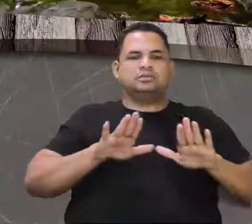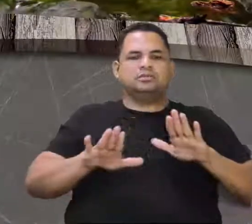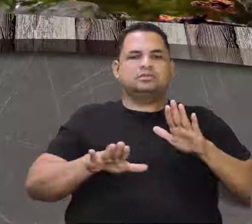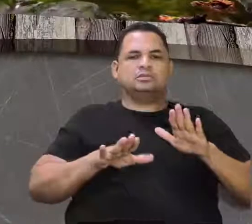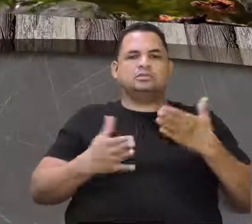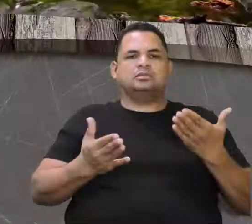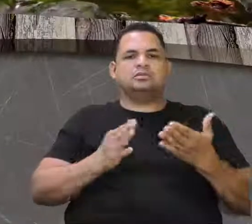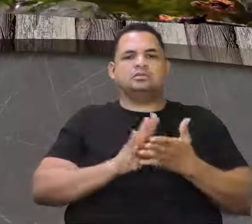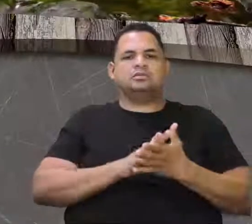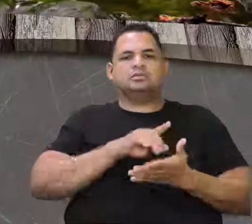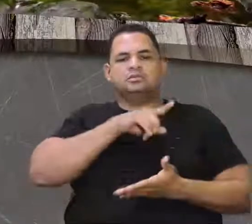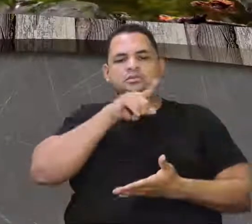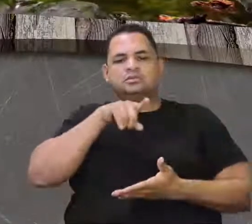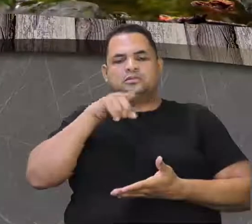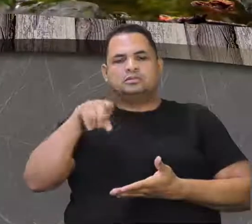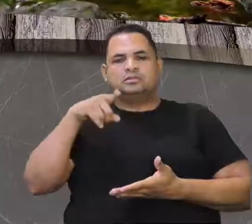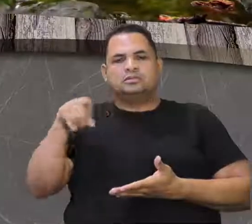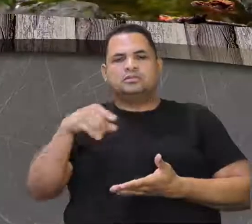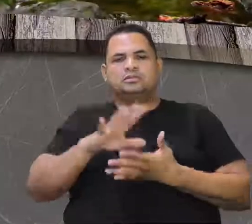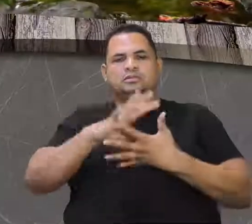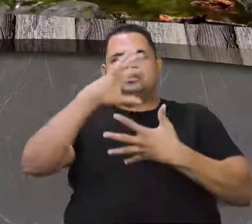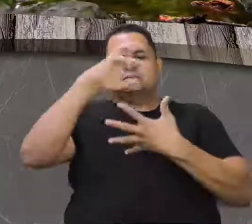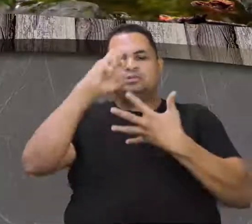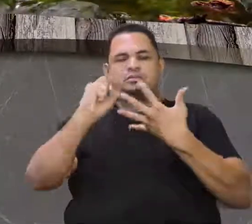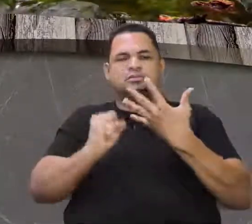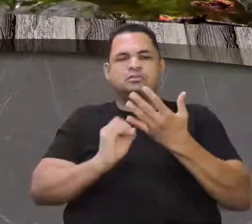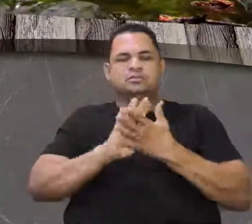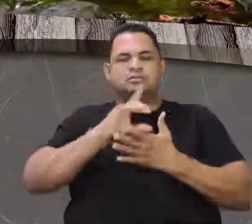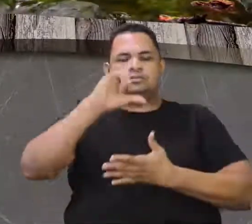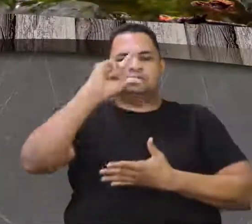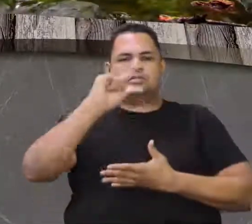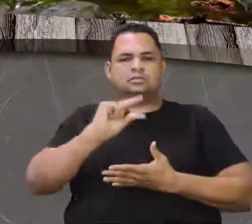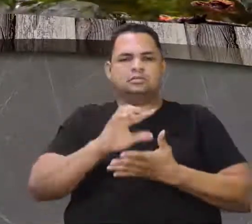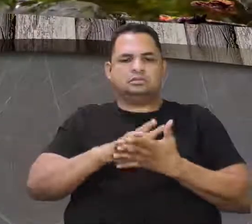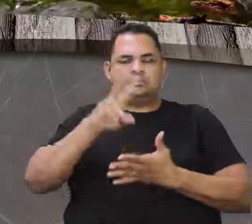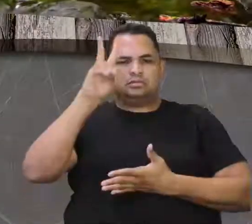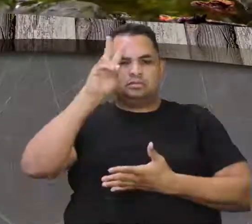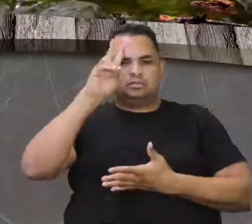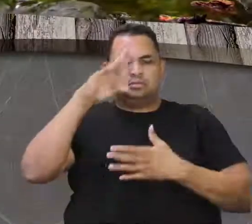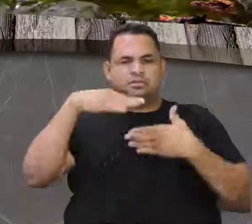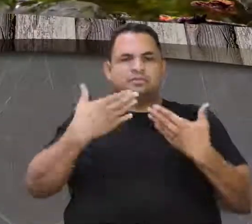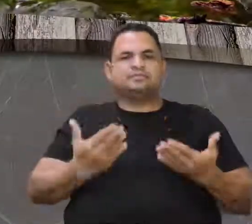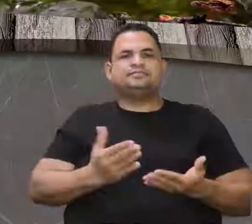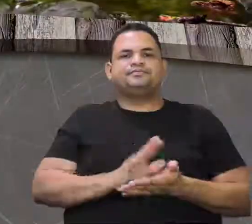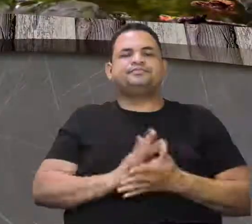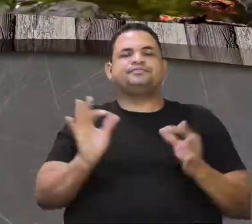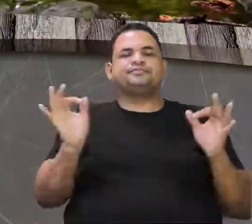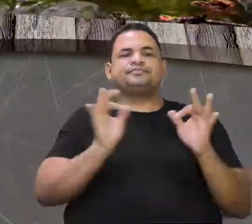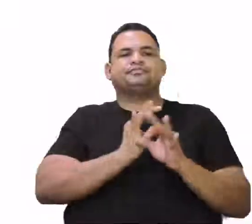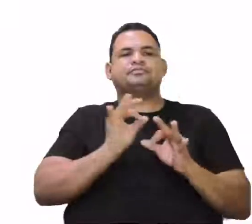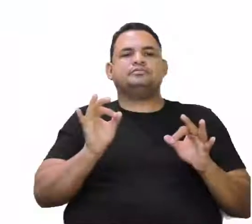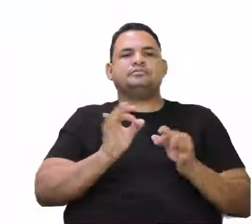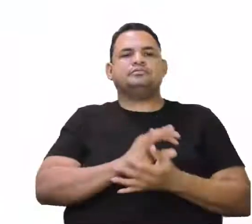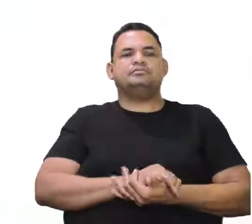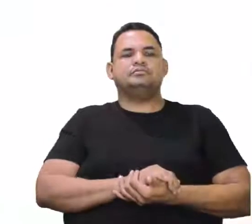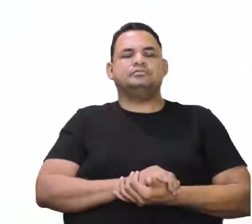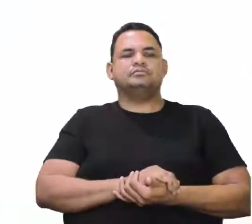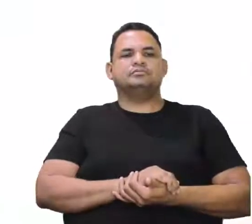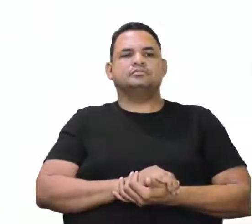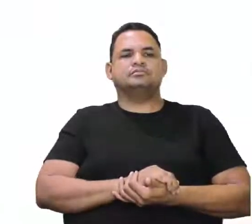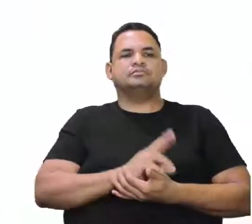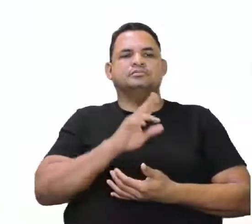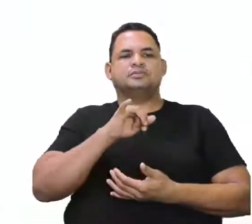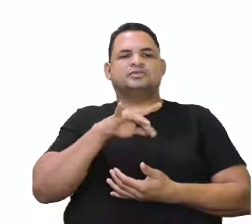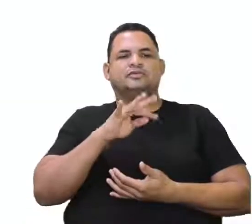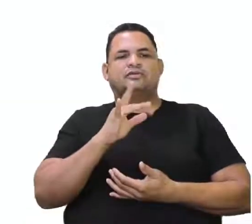depender da cadeia, da sequência. Ela vai diminuindo. Lembraram? Perfeito. Vamos seguindo.